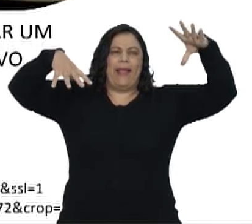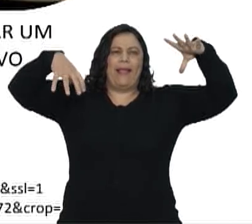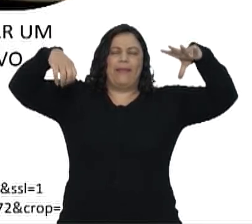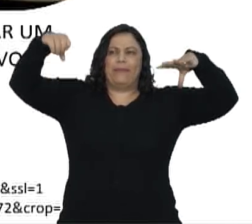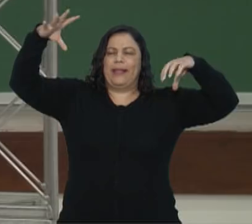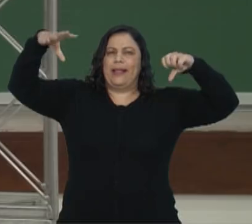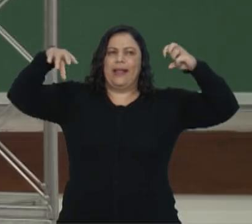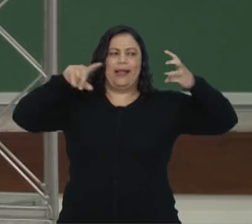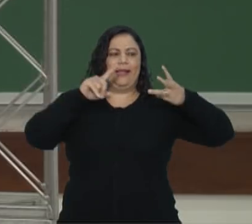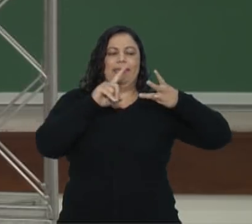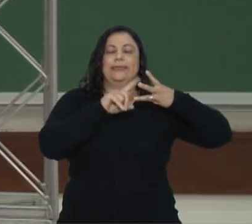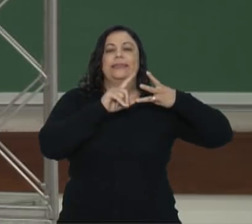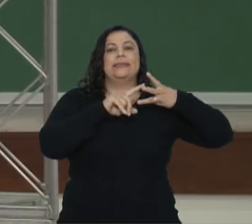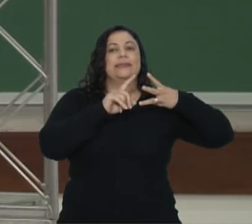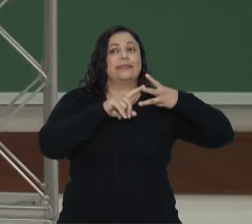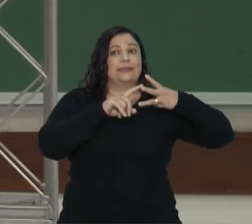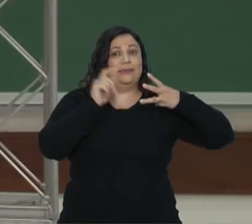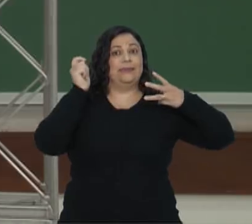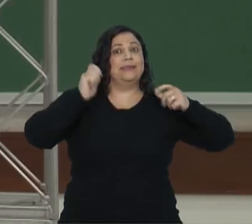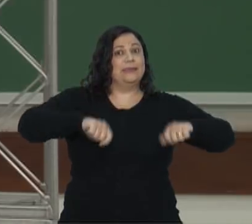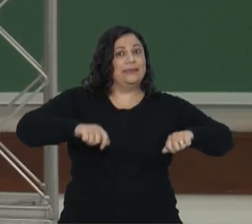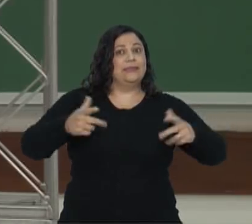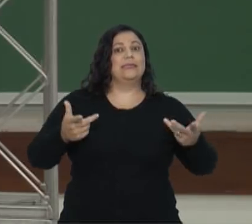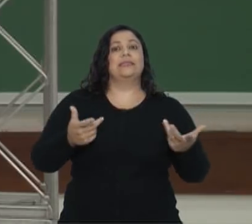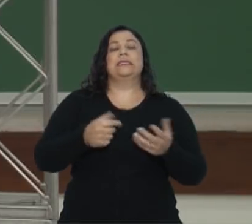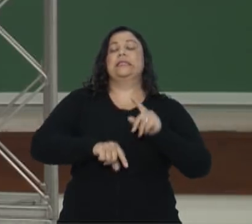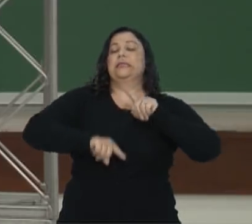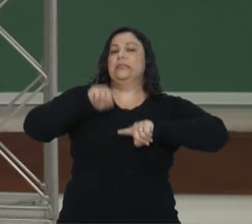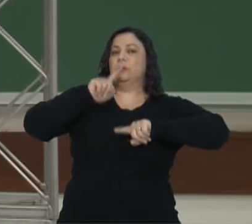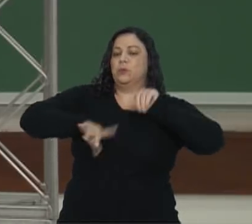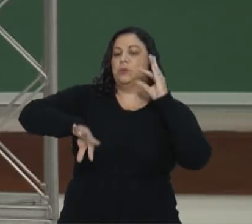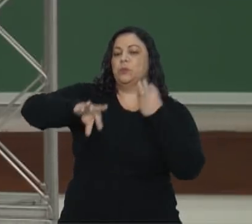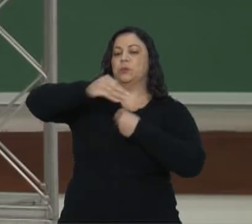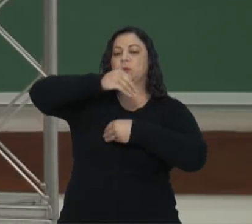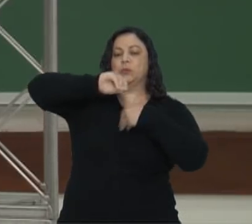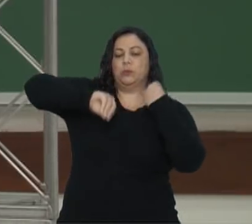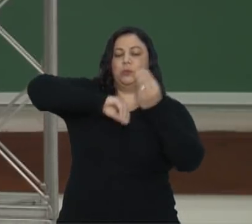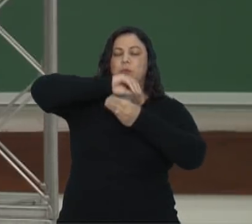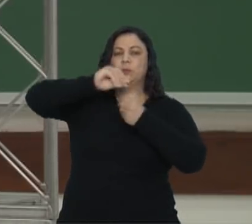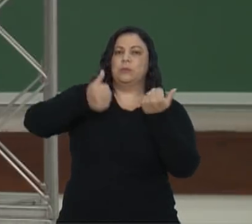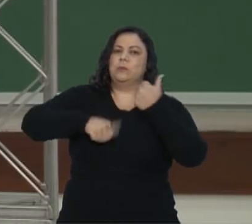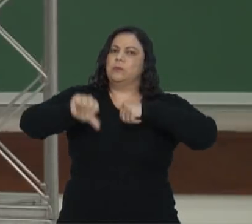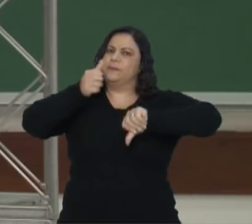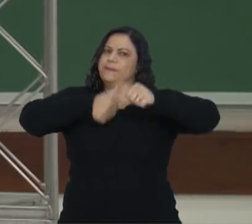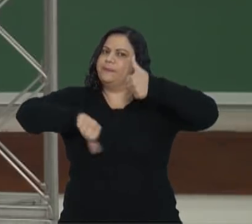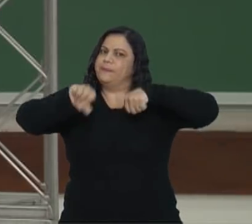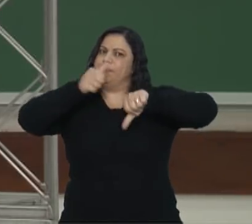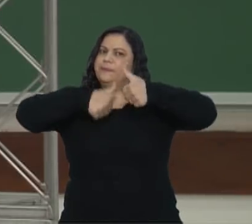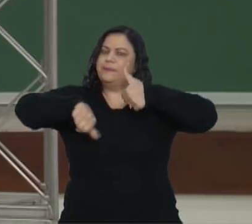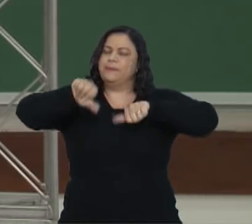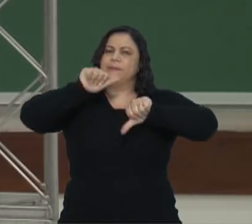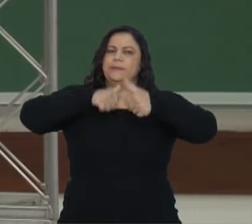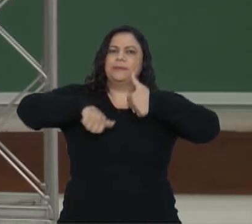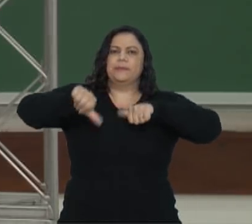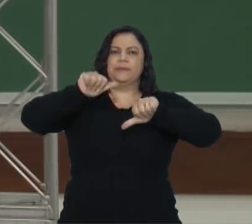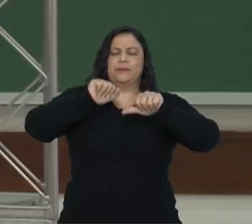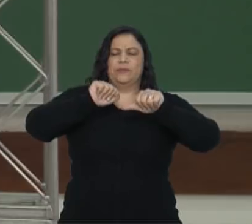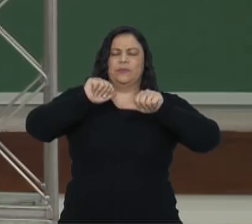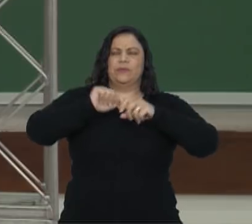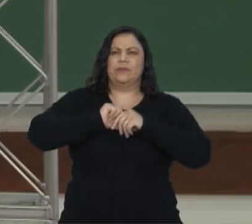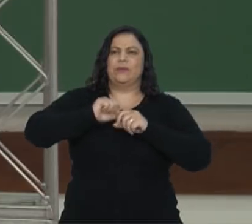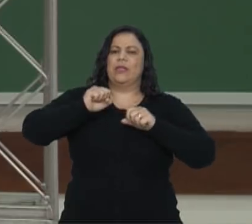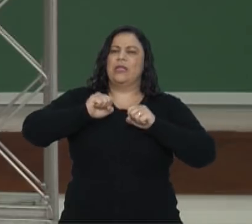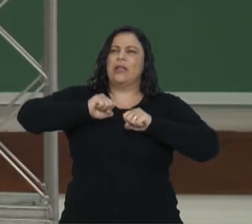de queimar algo, e você tem ali alguns produtos químicos que, ao terem contato com o fogo, eles fazem a